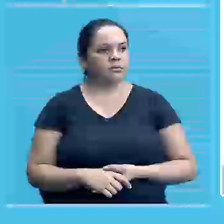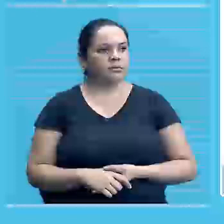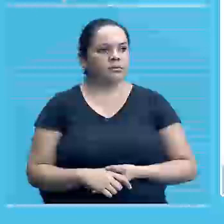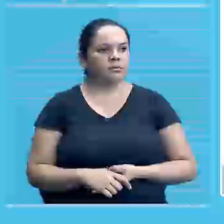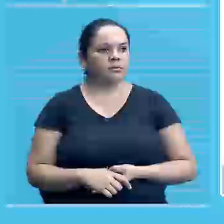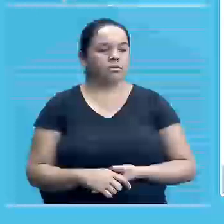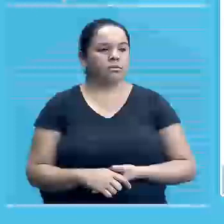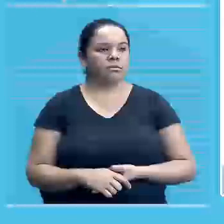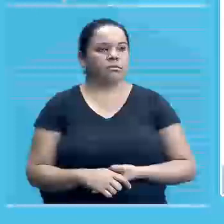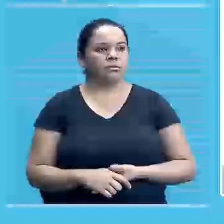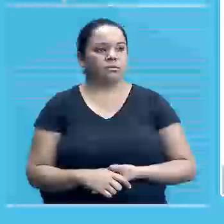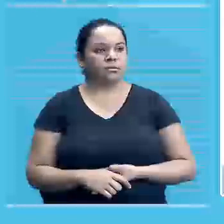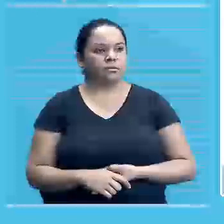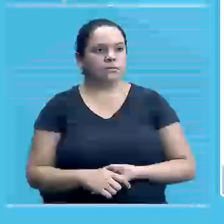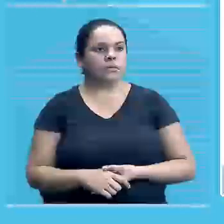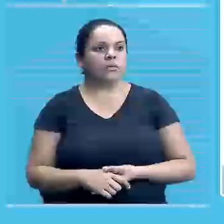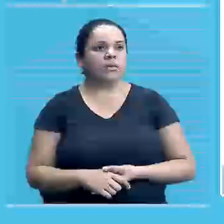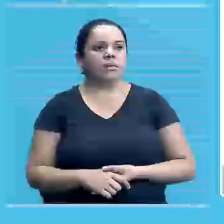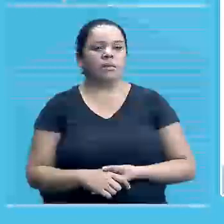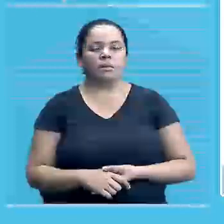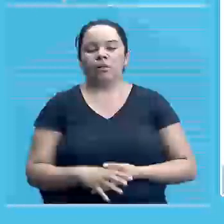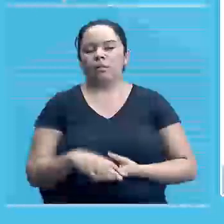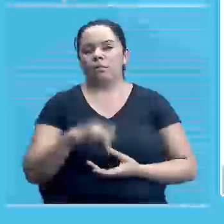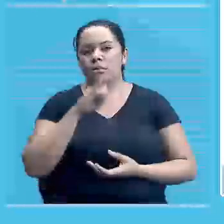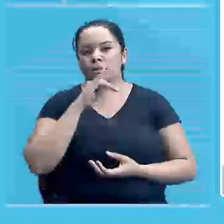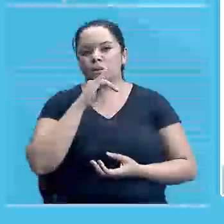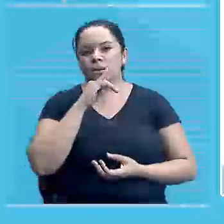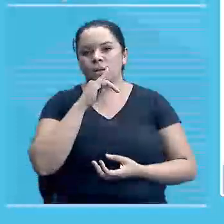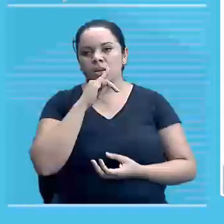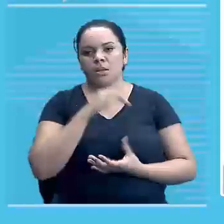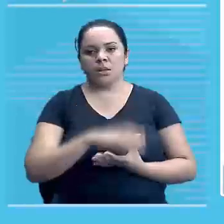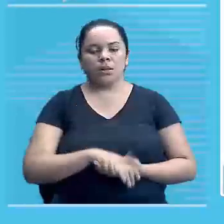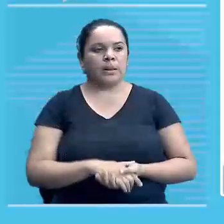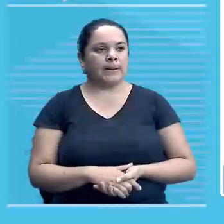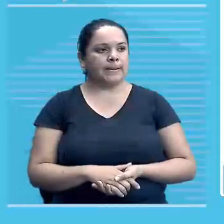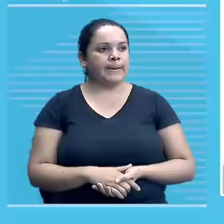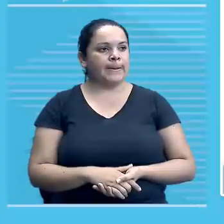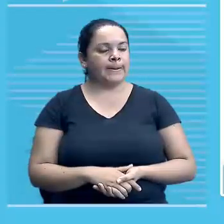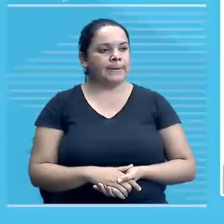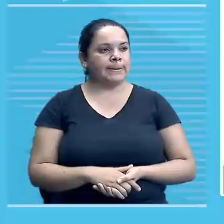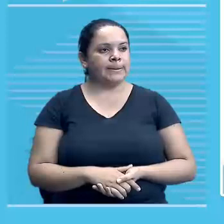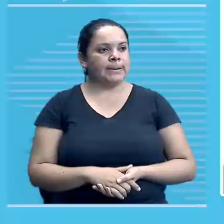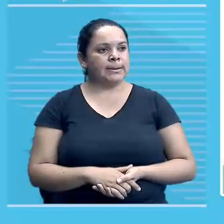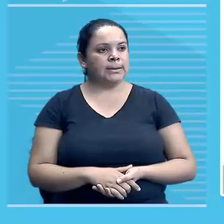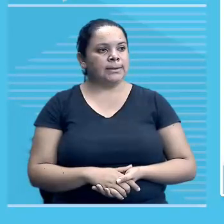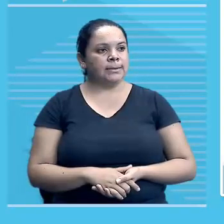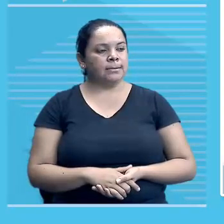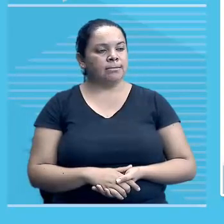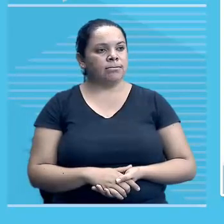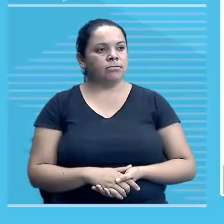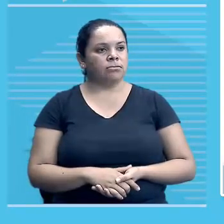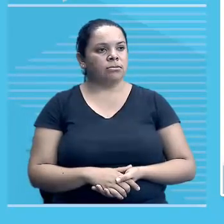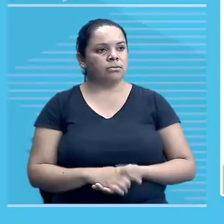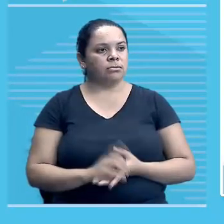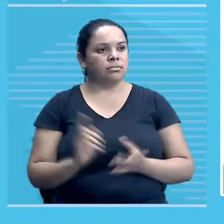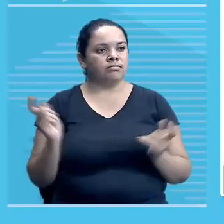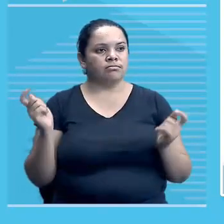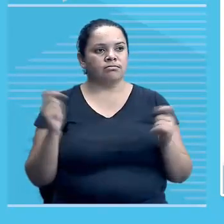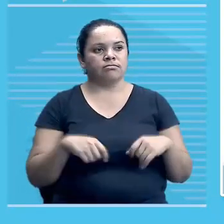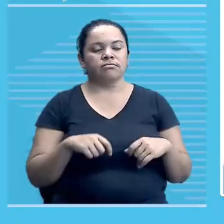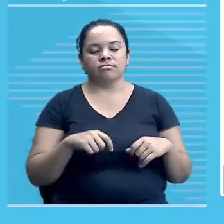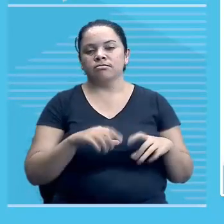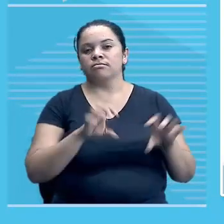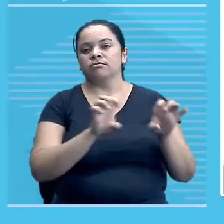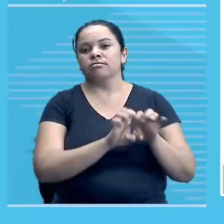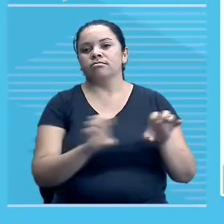Também, né, por exemplo, dá pra gente fazer... Dá para a gente resolver equações